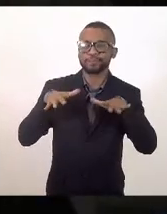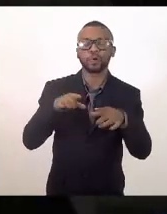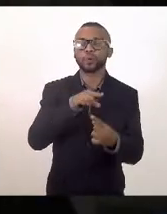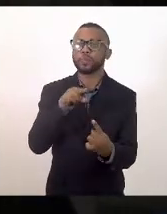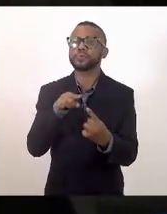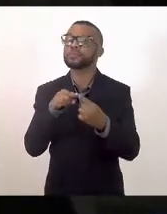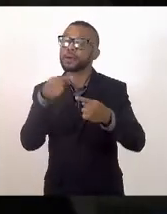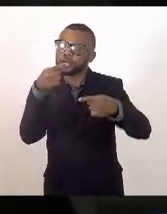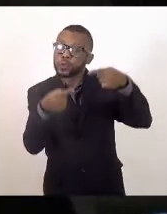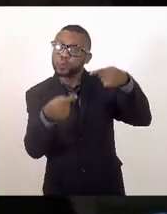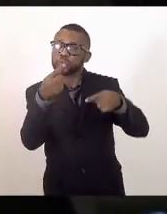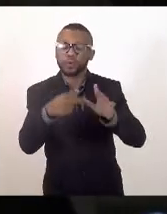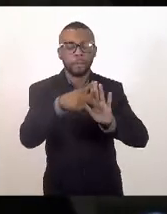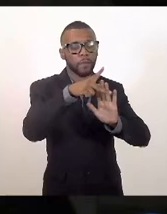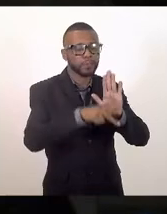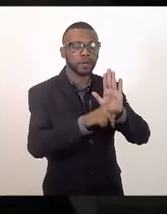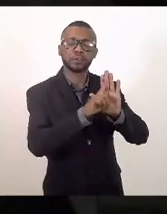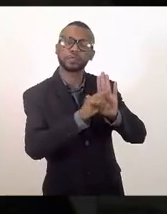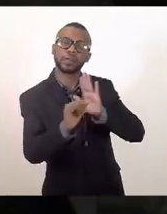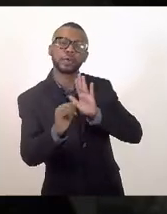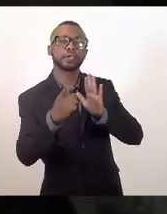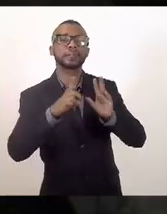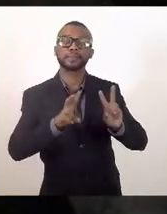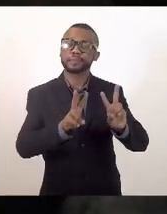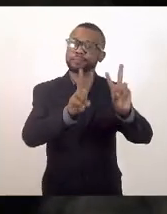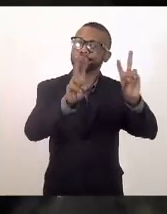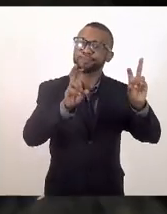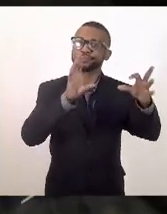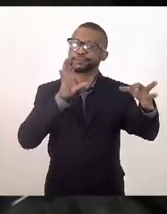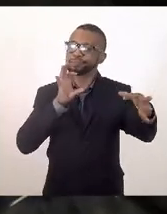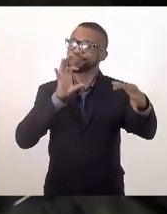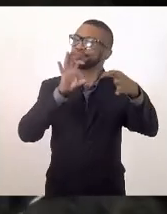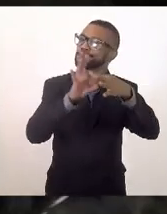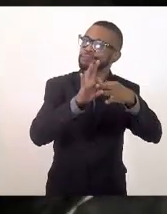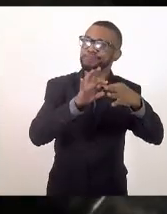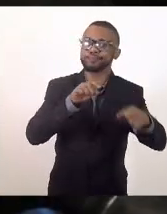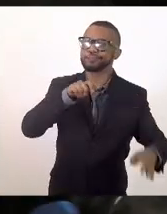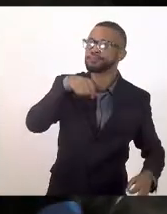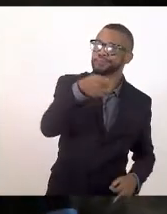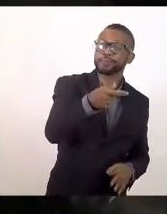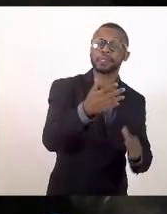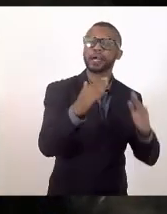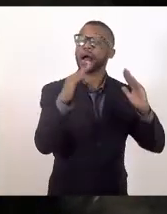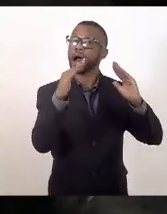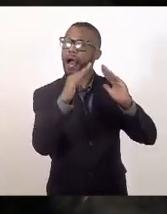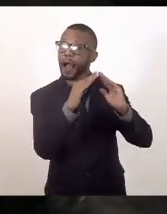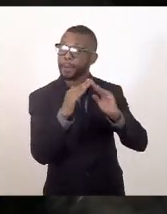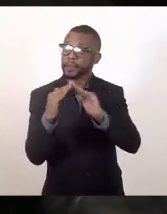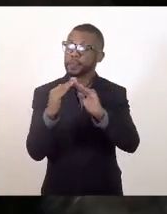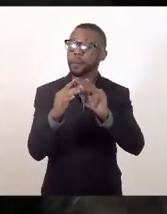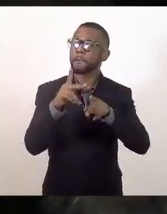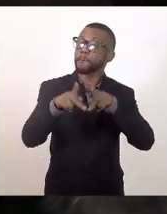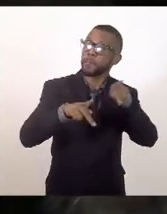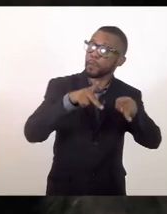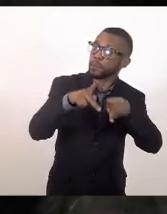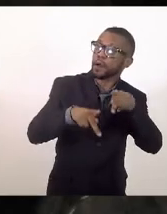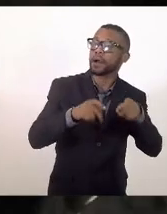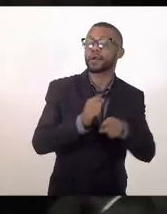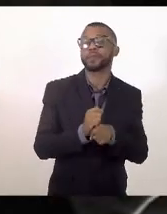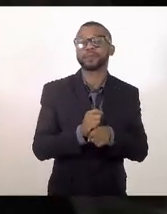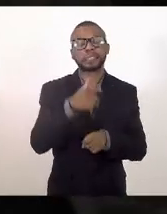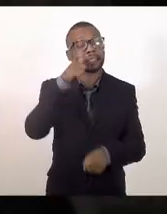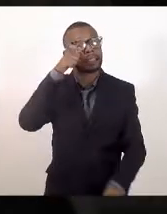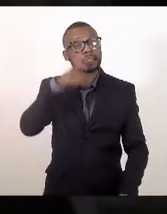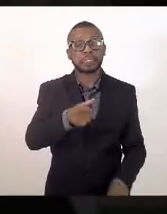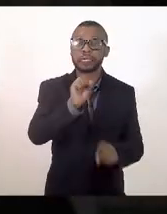lei que trata sobre o tema da habitação popular, da habitação de interesse